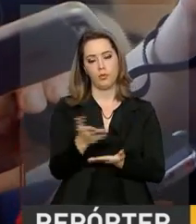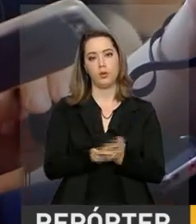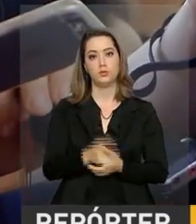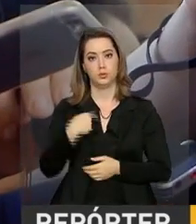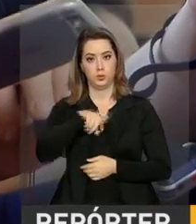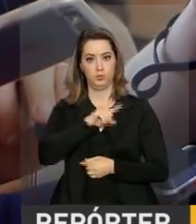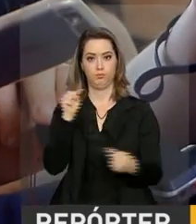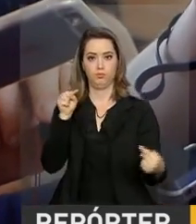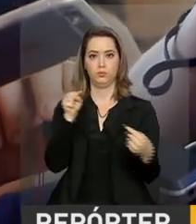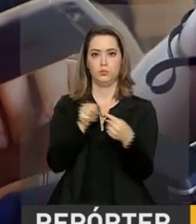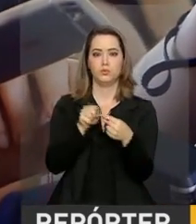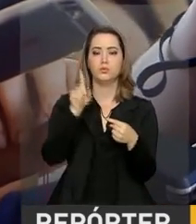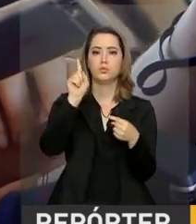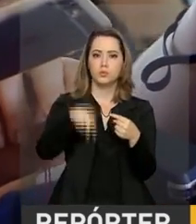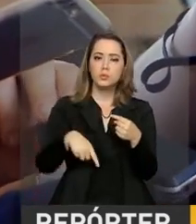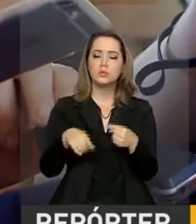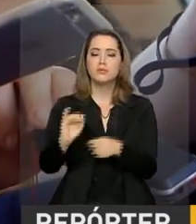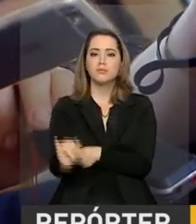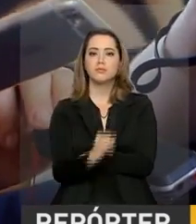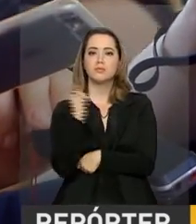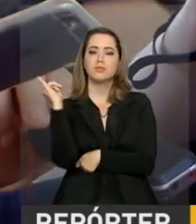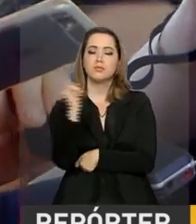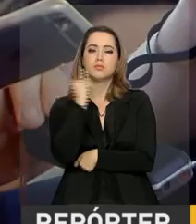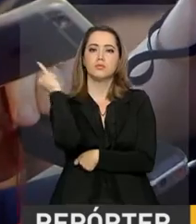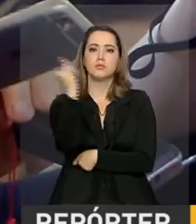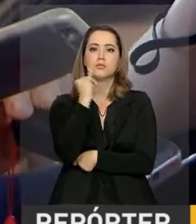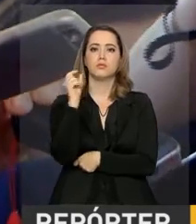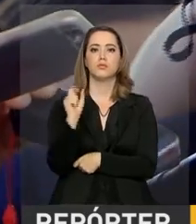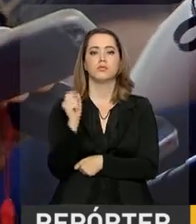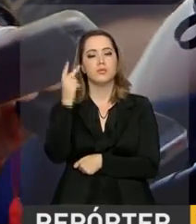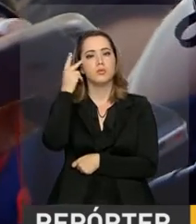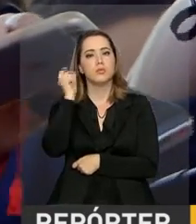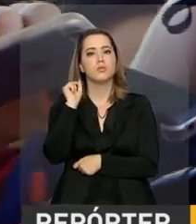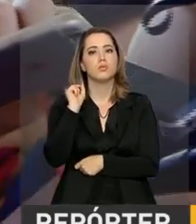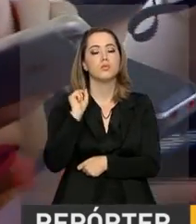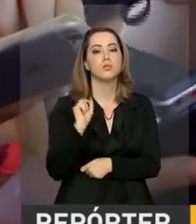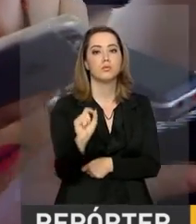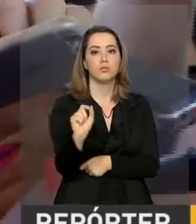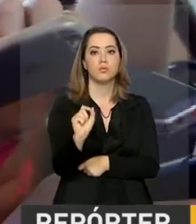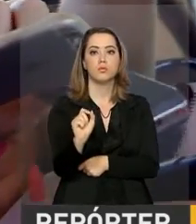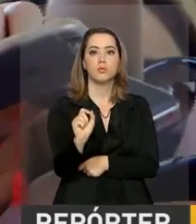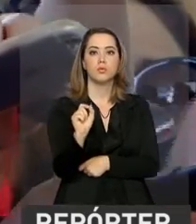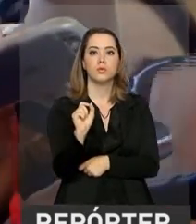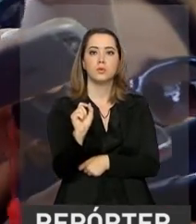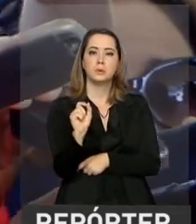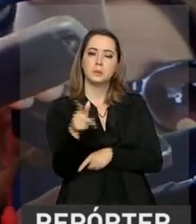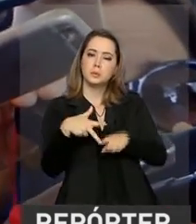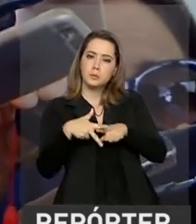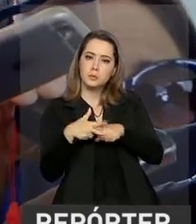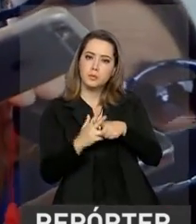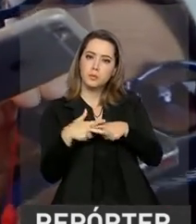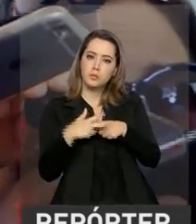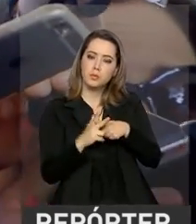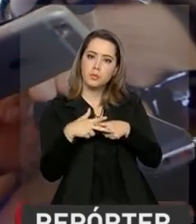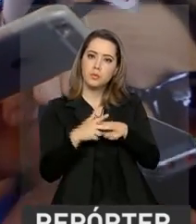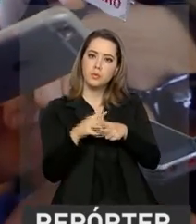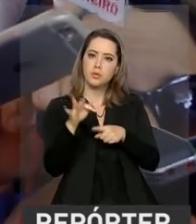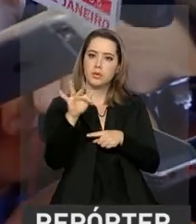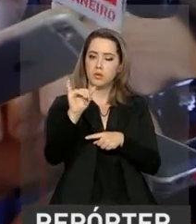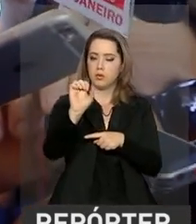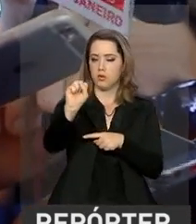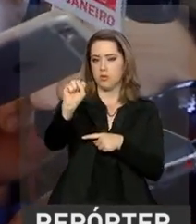é absolutamente essencial para não só o ajuste fiscal, mas a